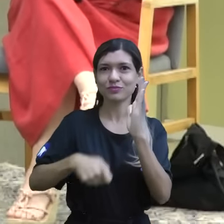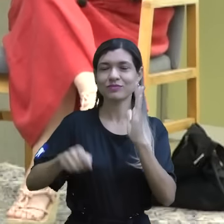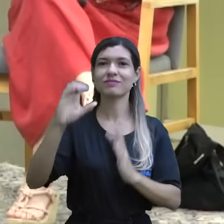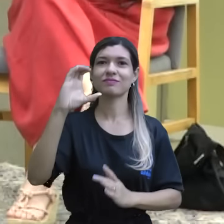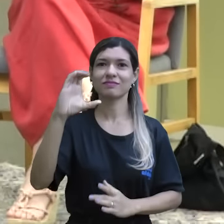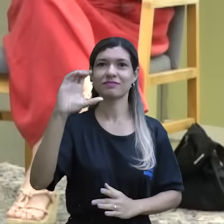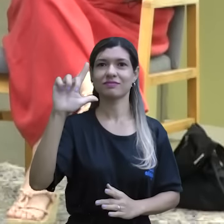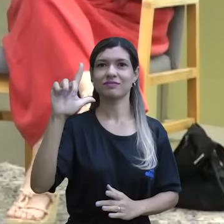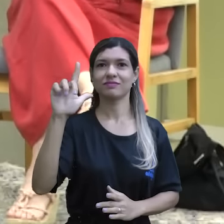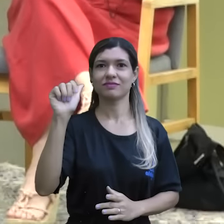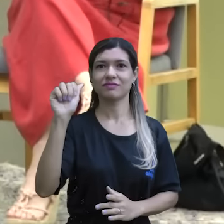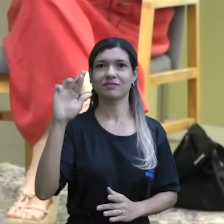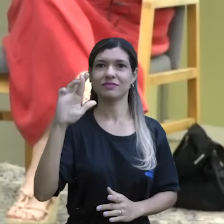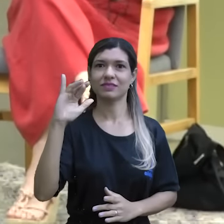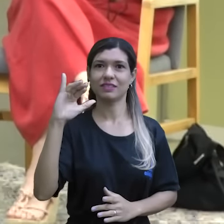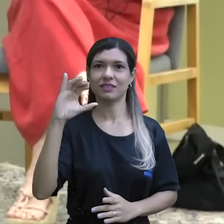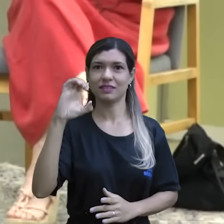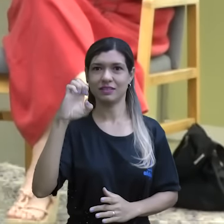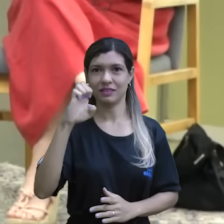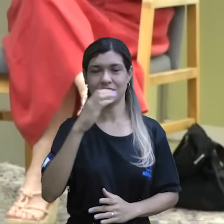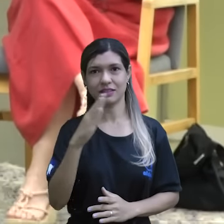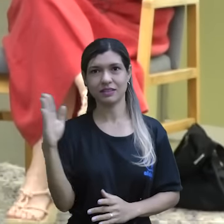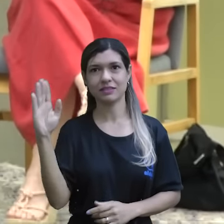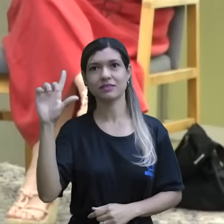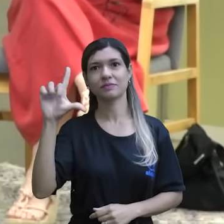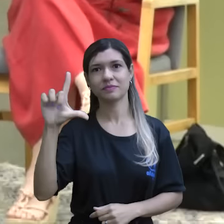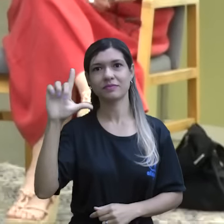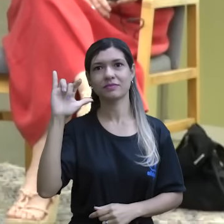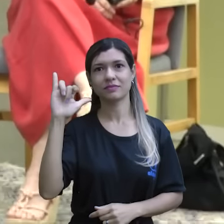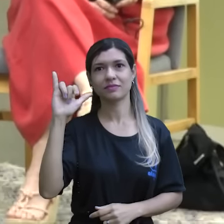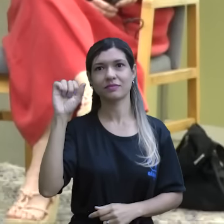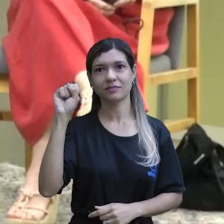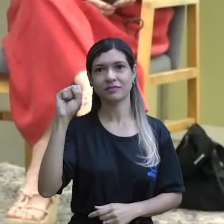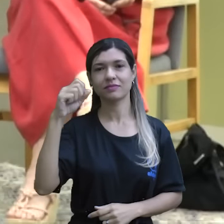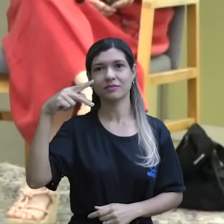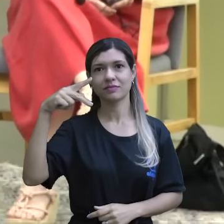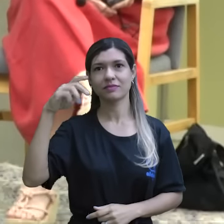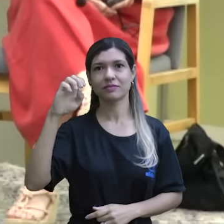acompanhar todas as novidades deste evento através do perfil no Instagram,